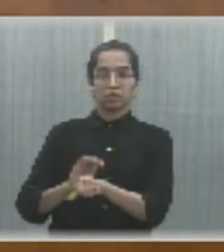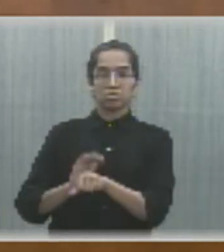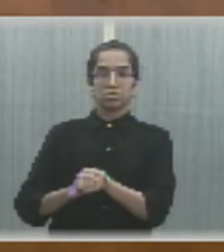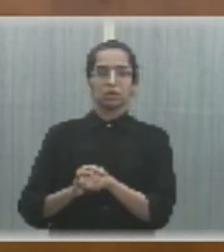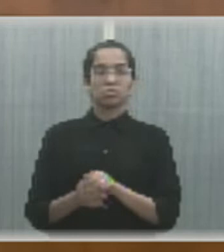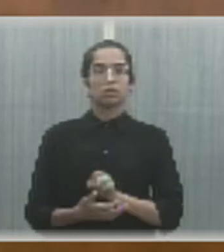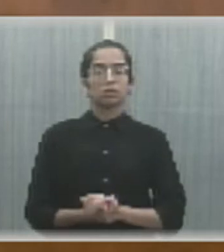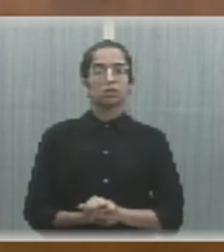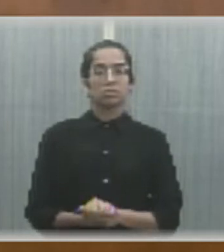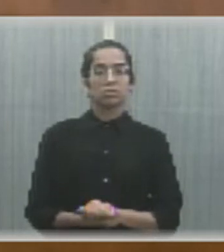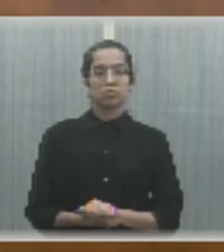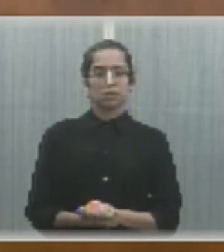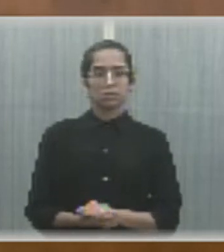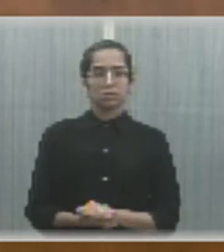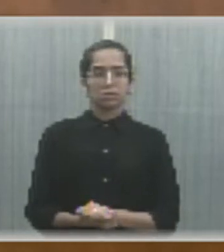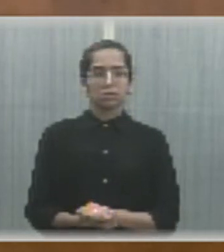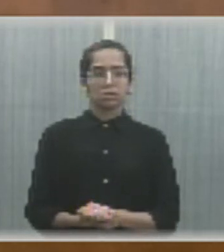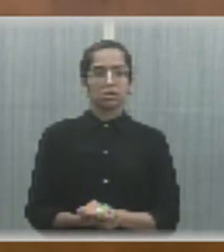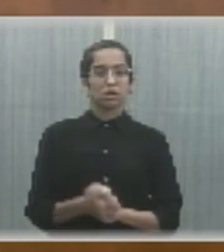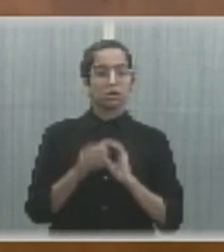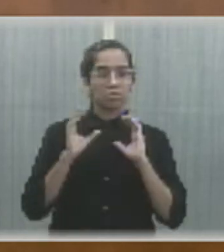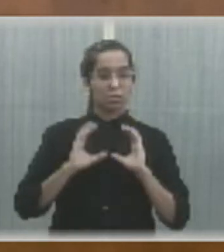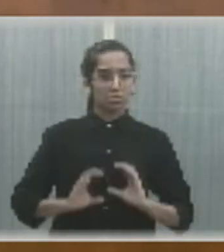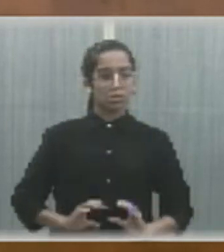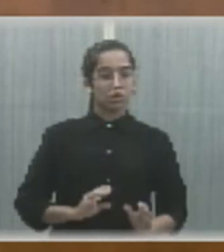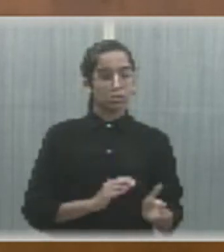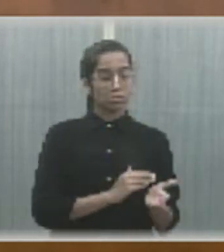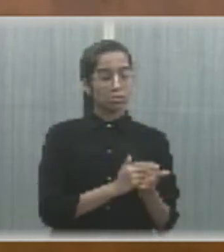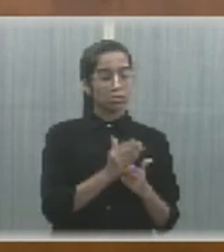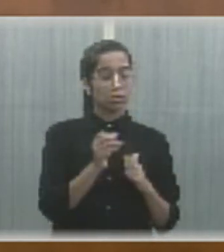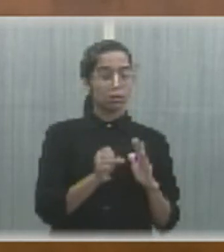Esse comportamento foi, inclusive, desde o início, do